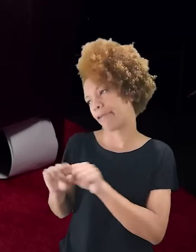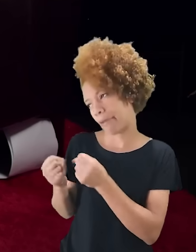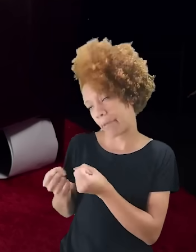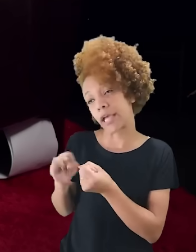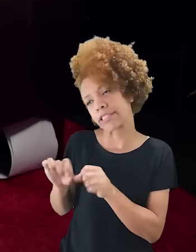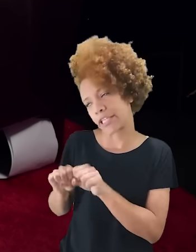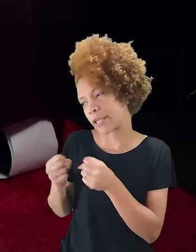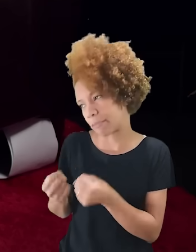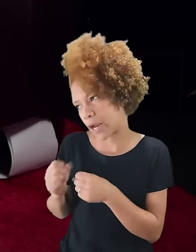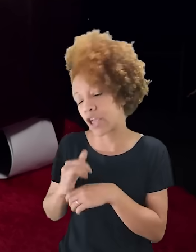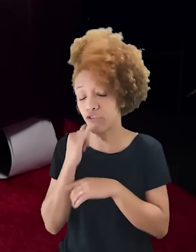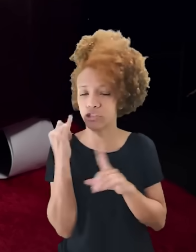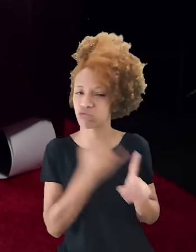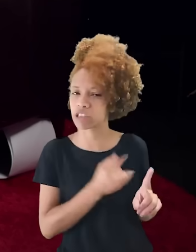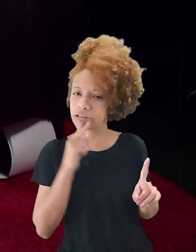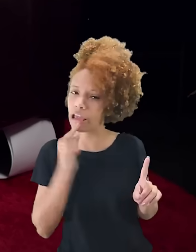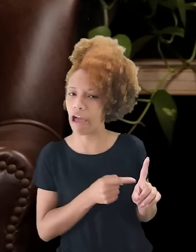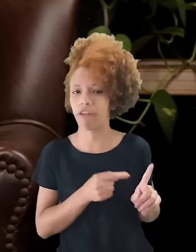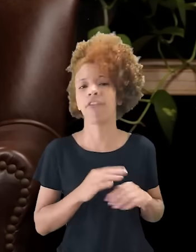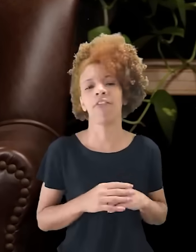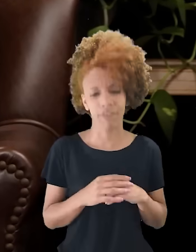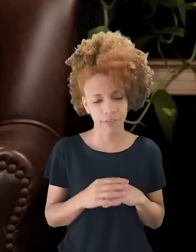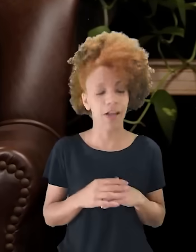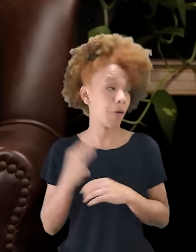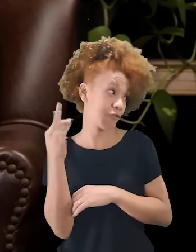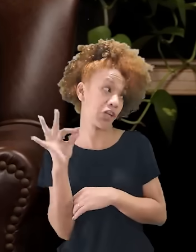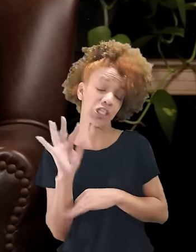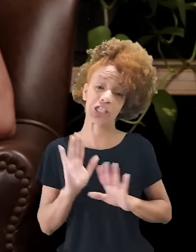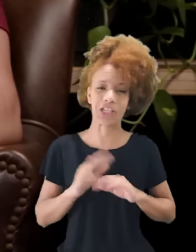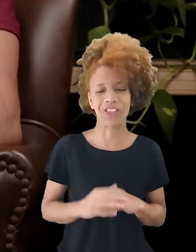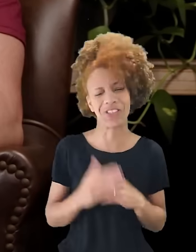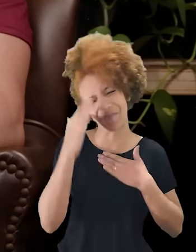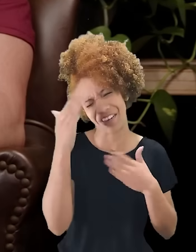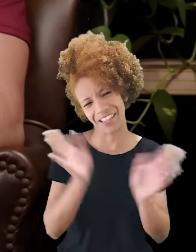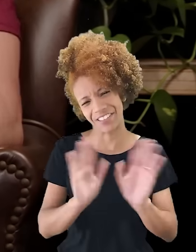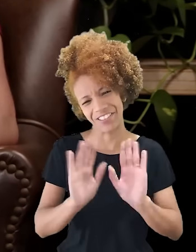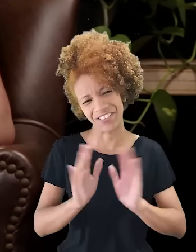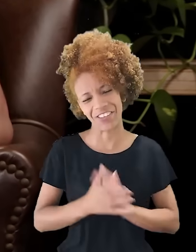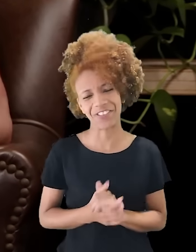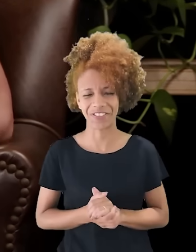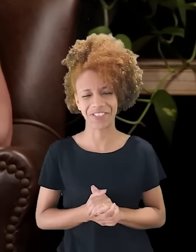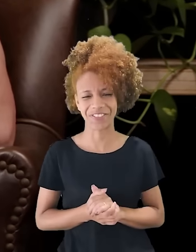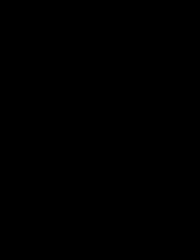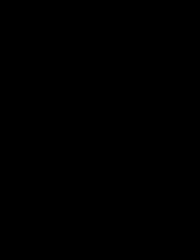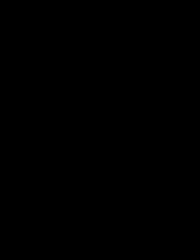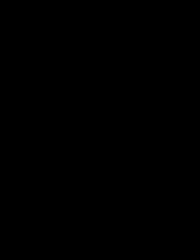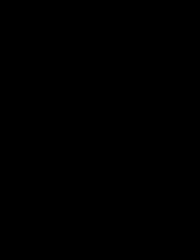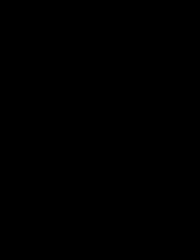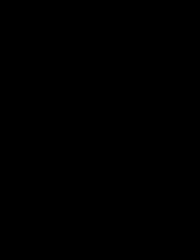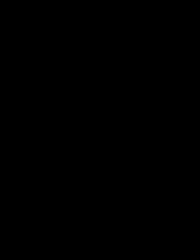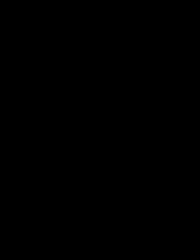seend alguém quebrar se alguém quebrar Eu vou denunciar quear vai denunciar provavelmente vai ser algum francês obrigado gente tchau tchau